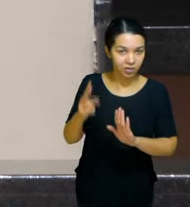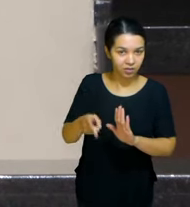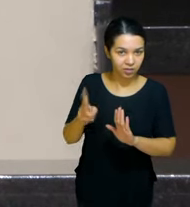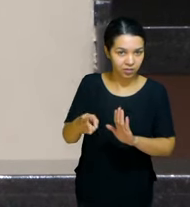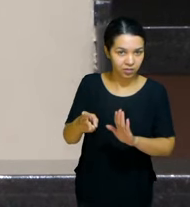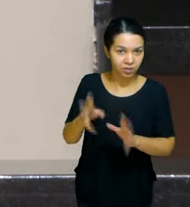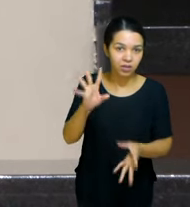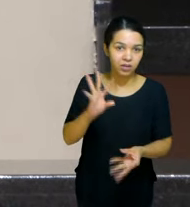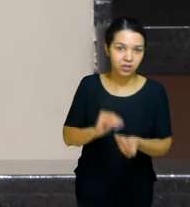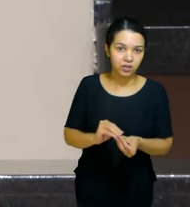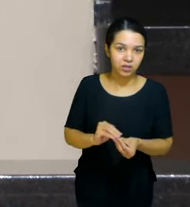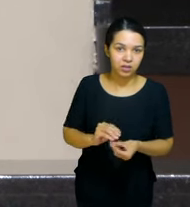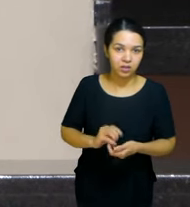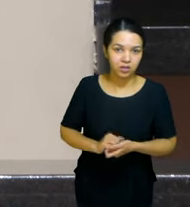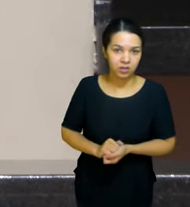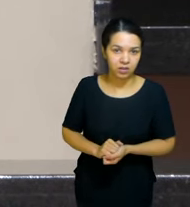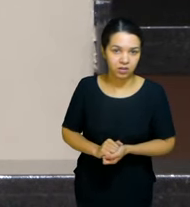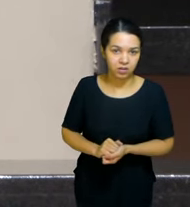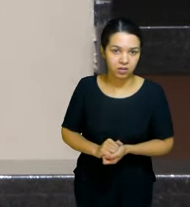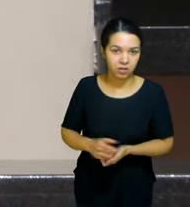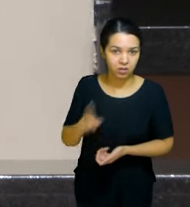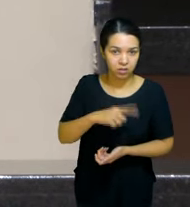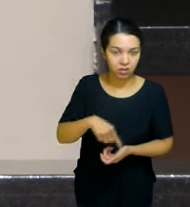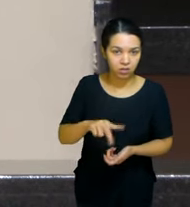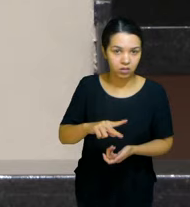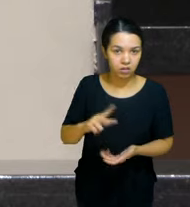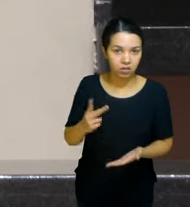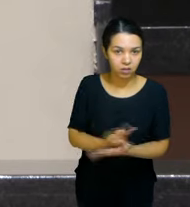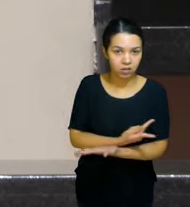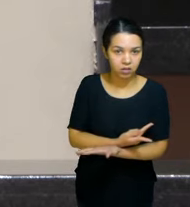resumo, encontramos o erro,